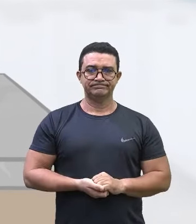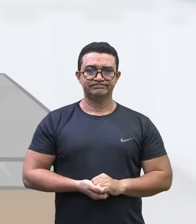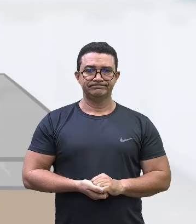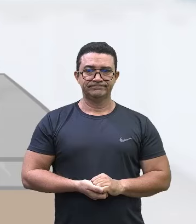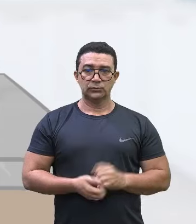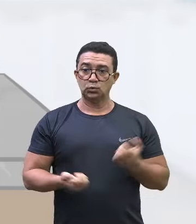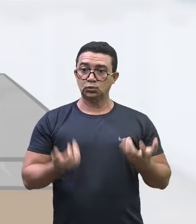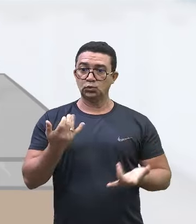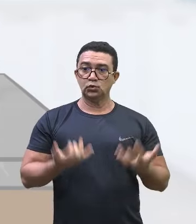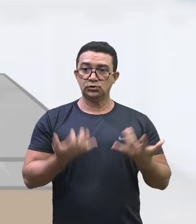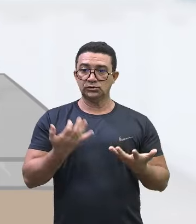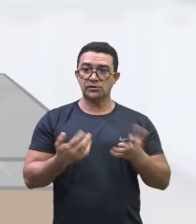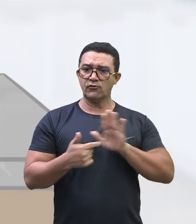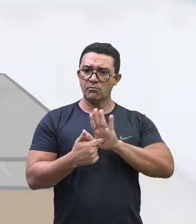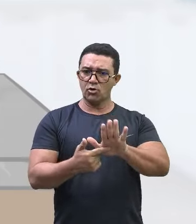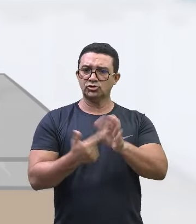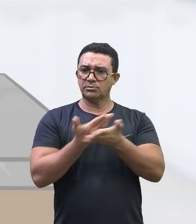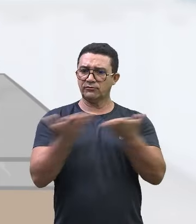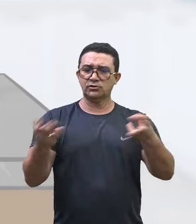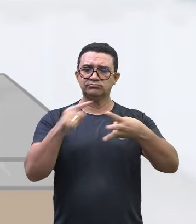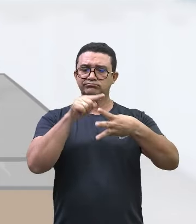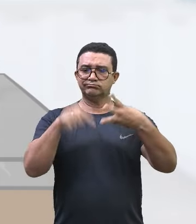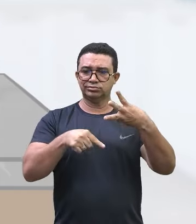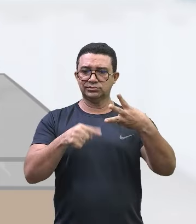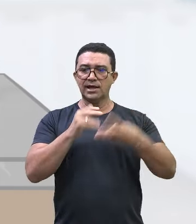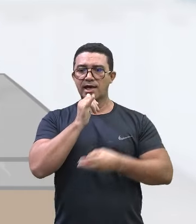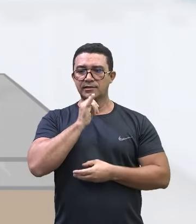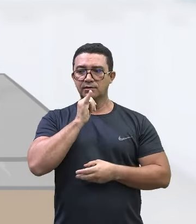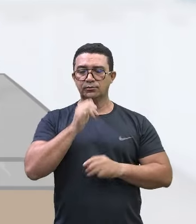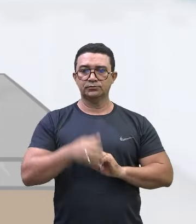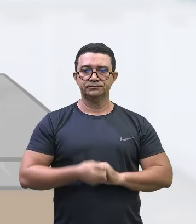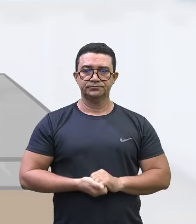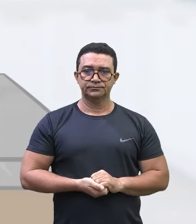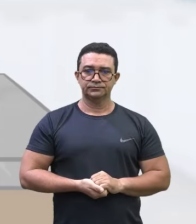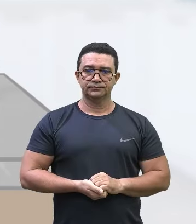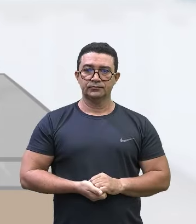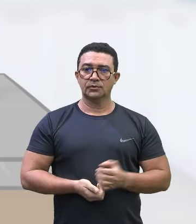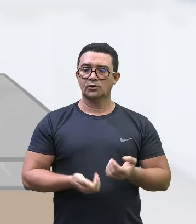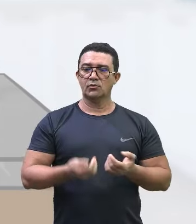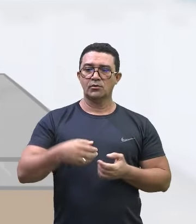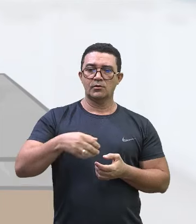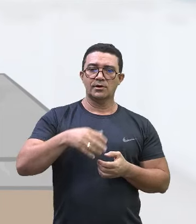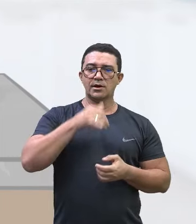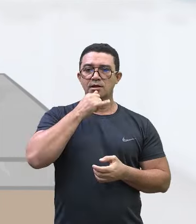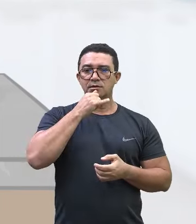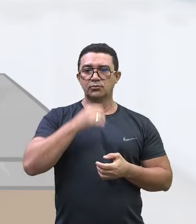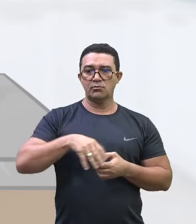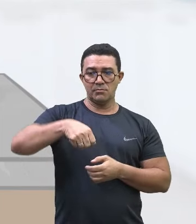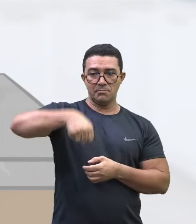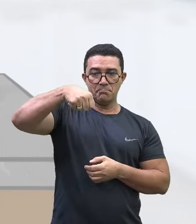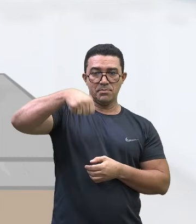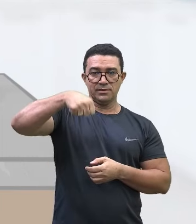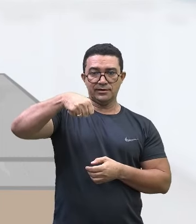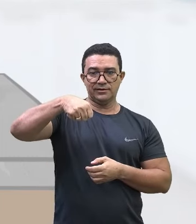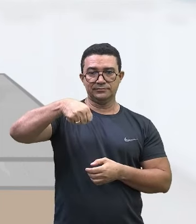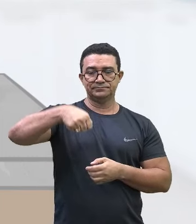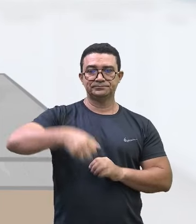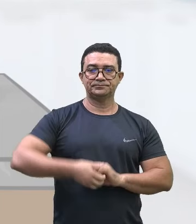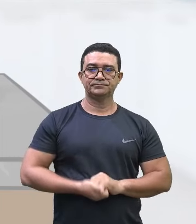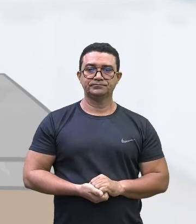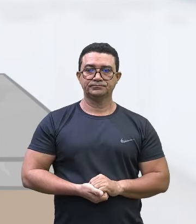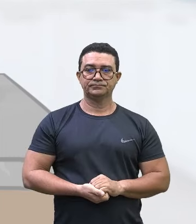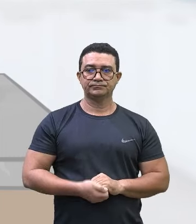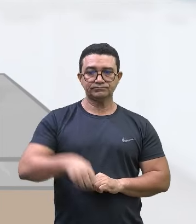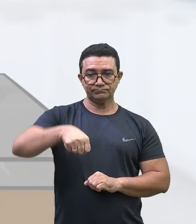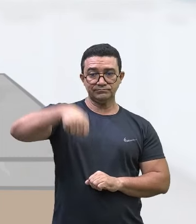cozinha onde eu vou trazer os 3 exemplos para vocês em uma panela só. Dê uma olhada. Então